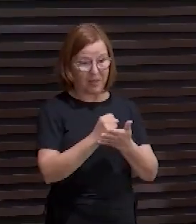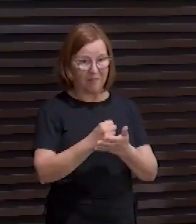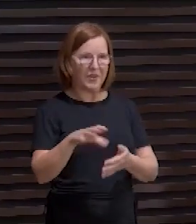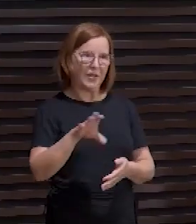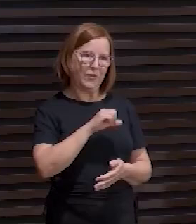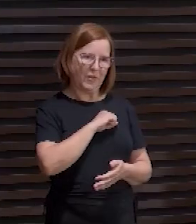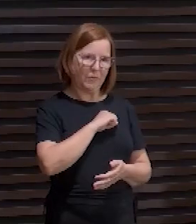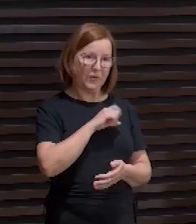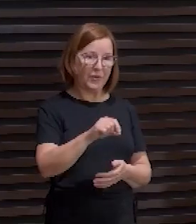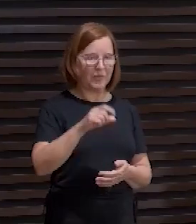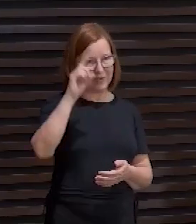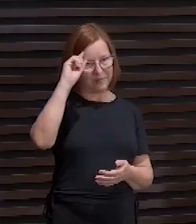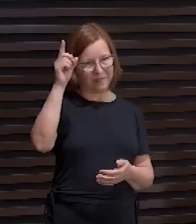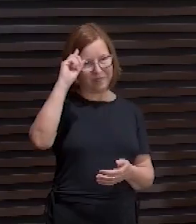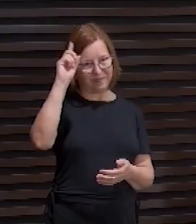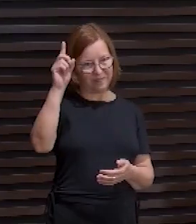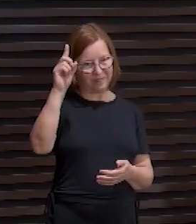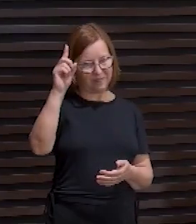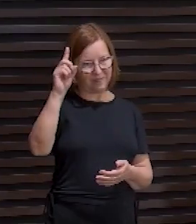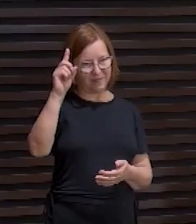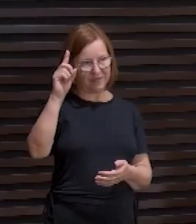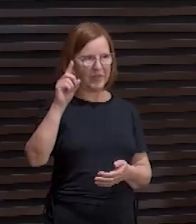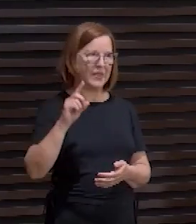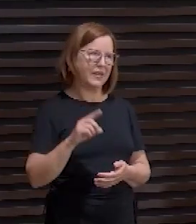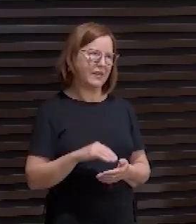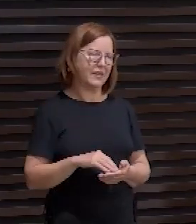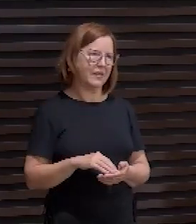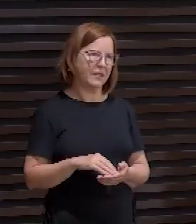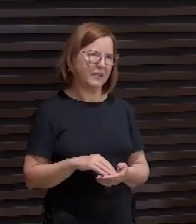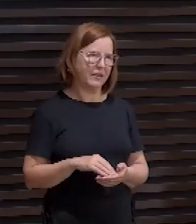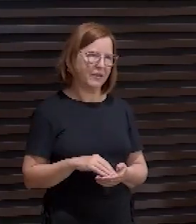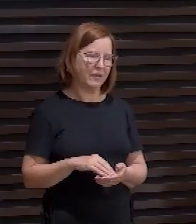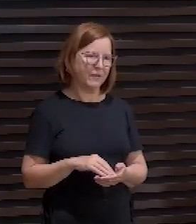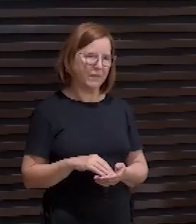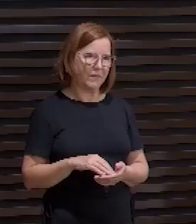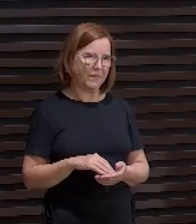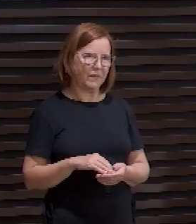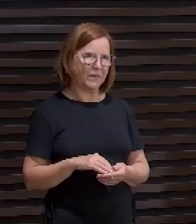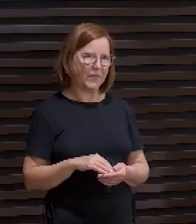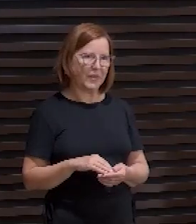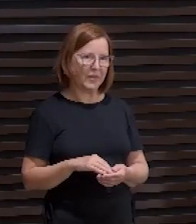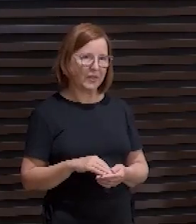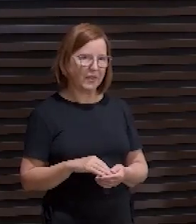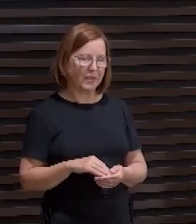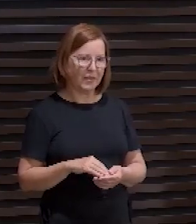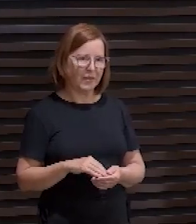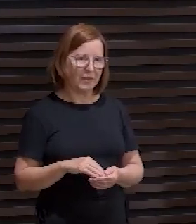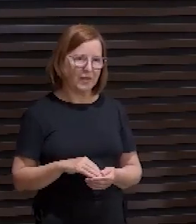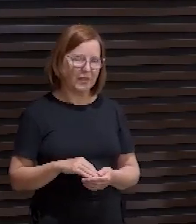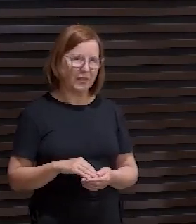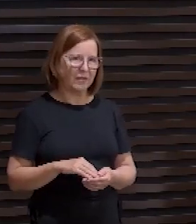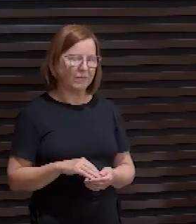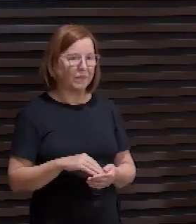escolher diariamente negar a si mesmo em virtude do próximo, em virtude do outro.